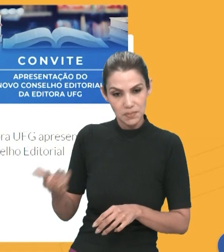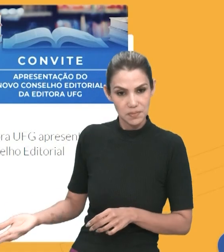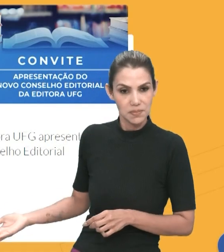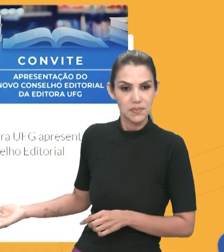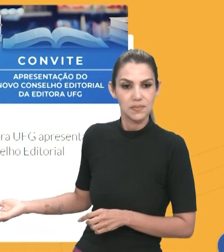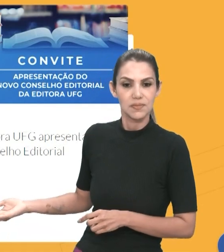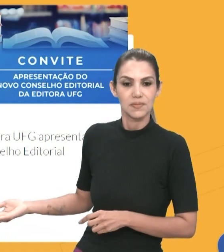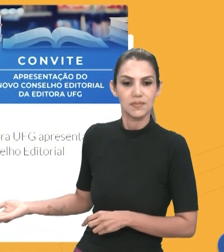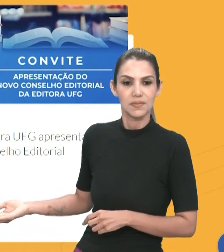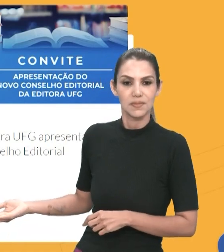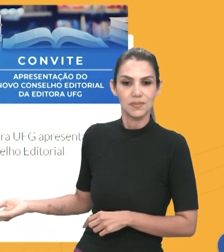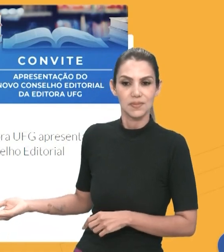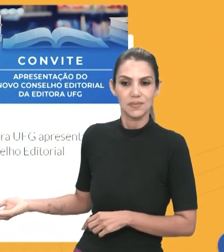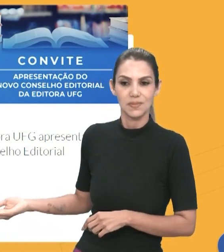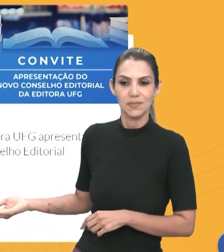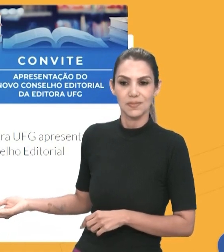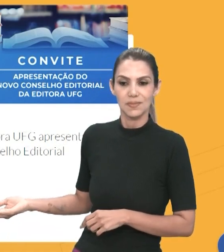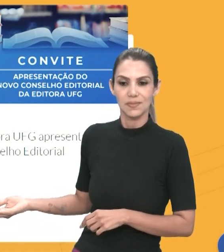editora.ufg.br.